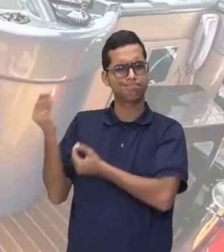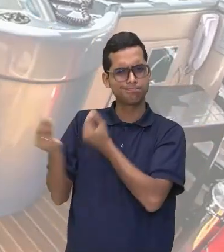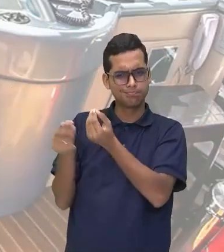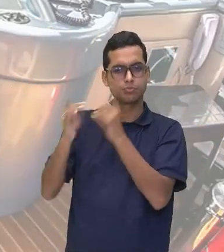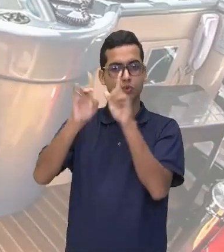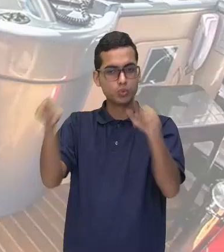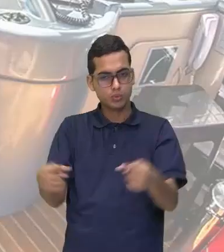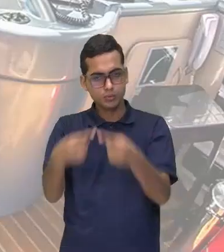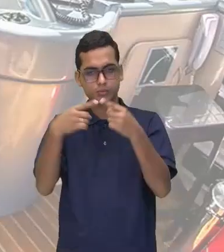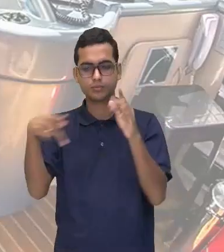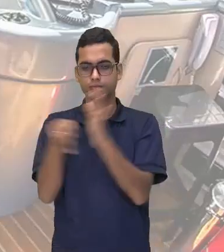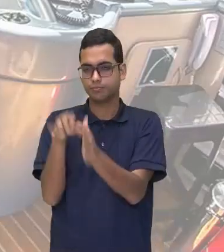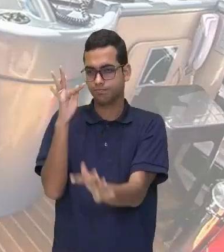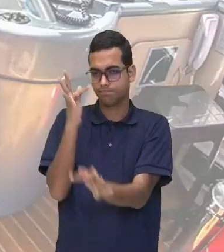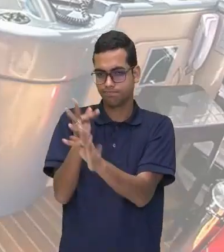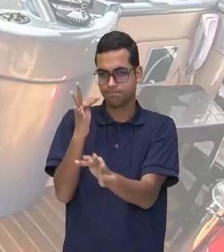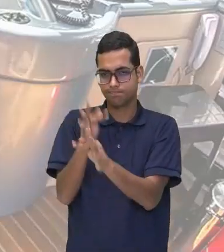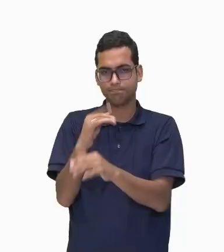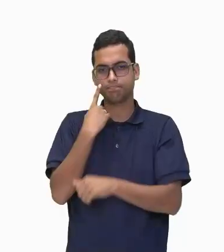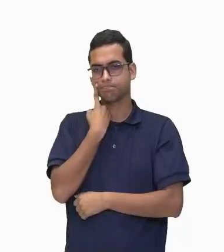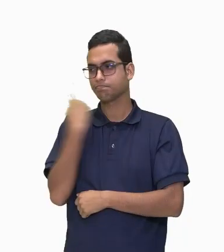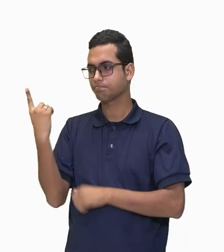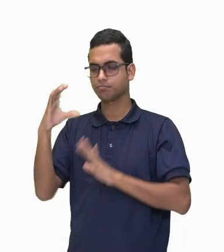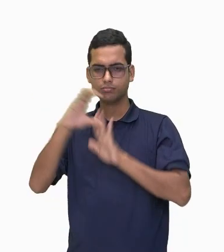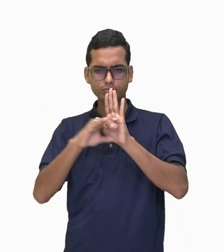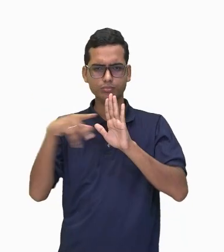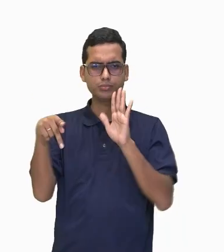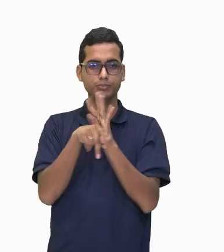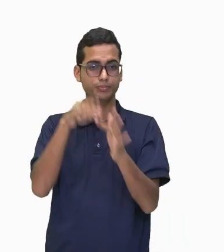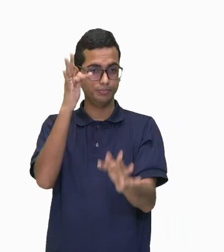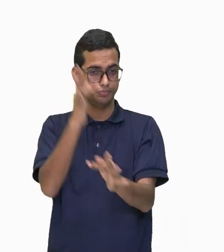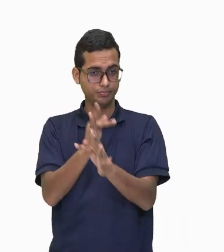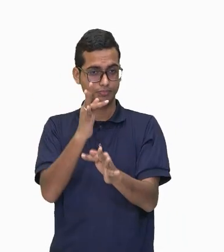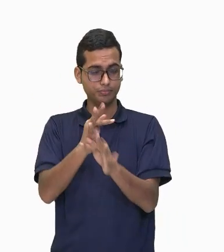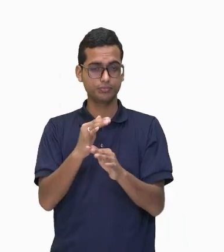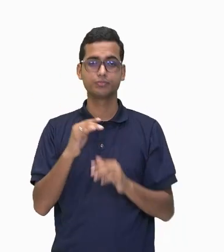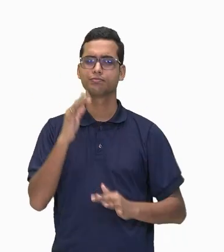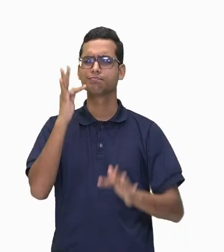física. Vejam aí, por definição, o que é a física? O